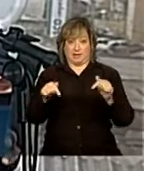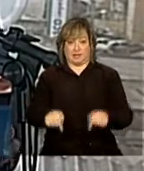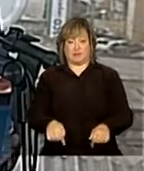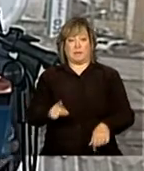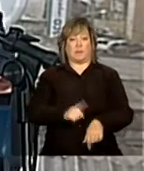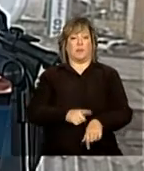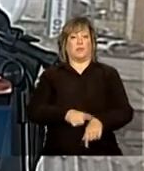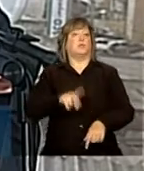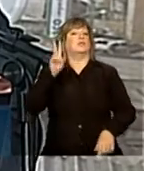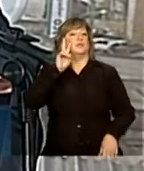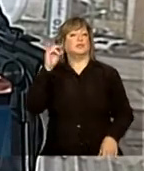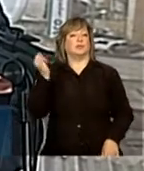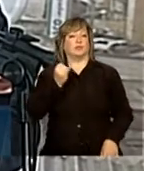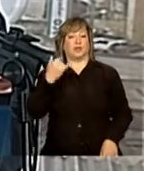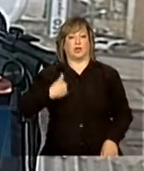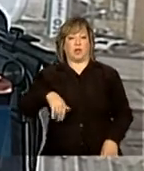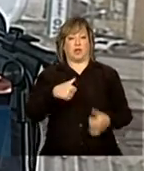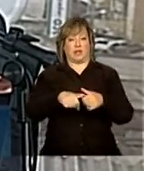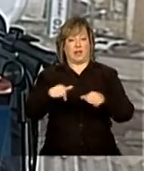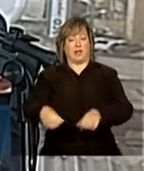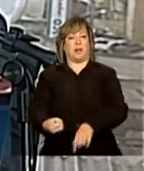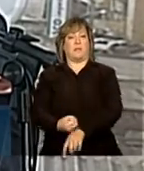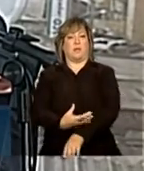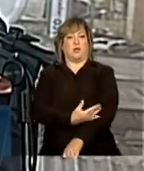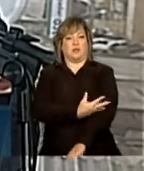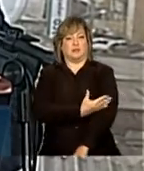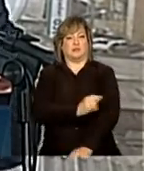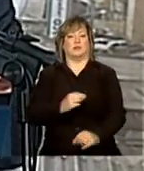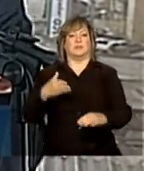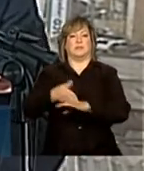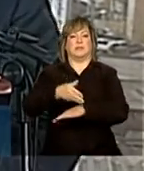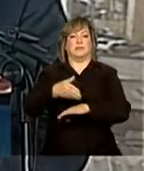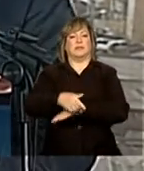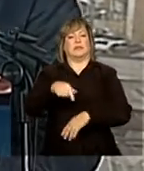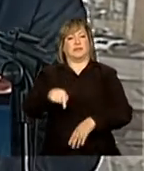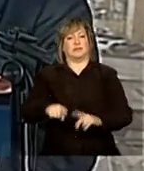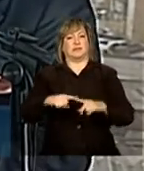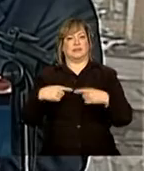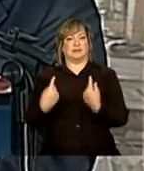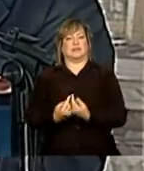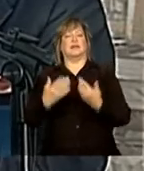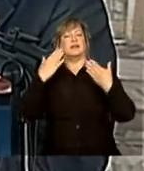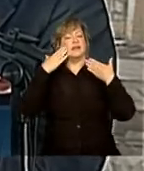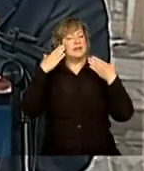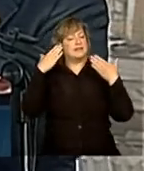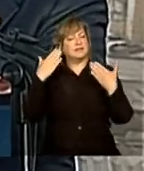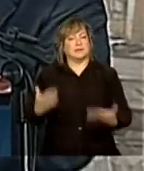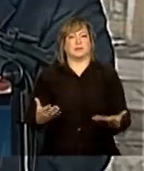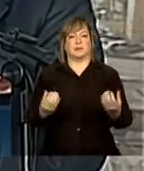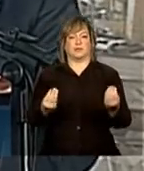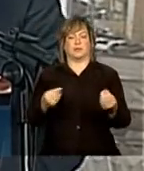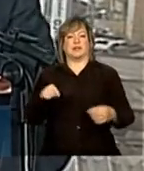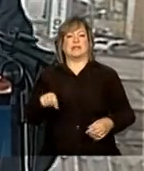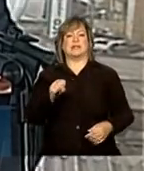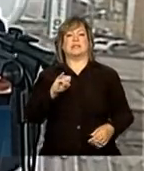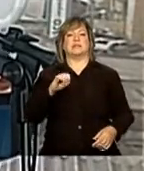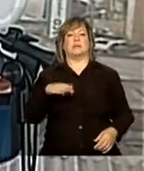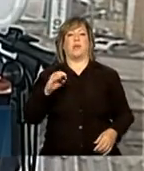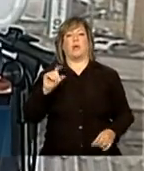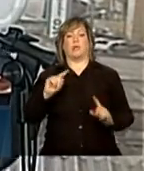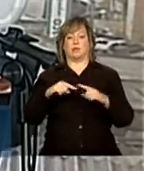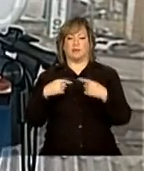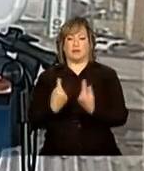histórico, então nós estamos aqui emocionados, participando desse ato, agradecidos. É um ato simbólico,